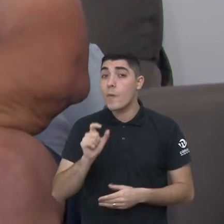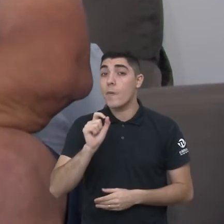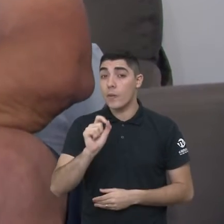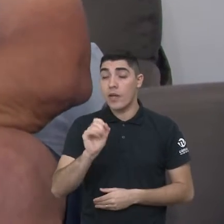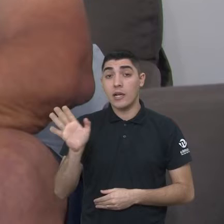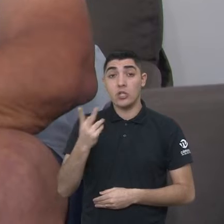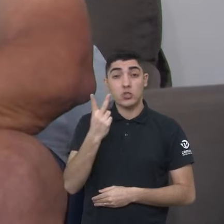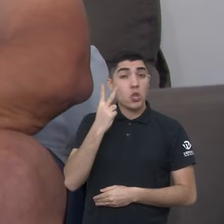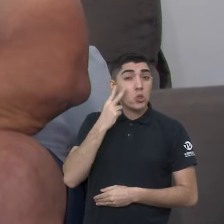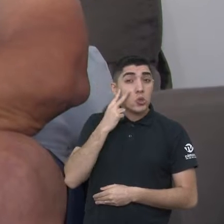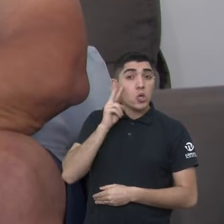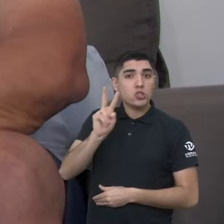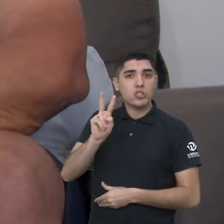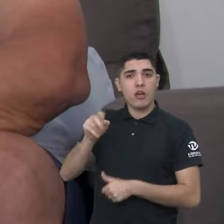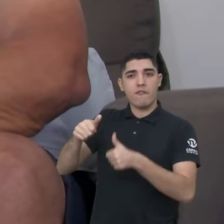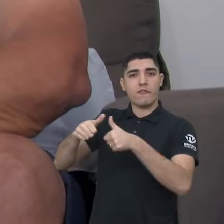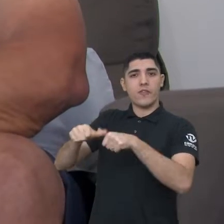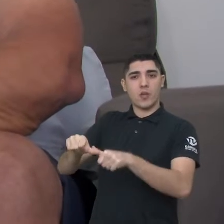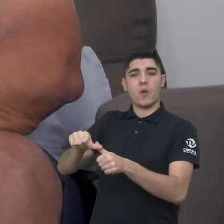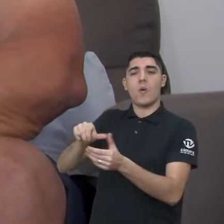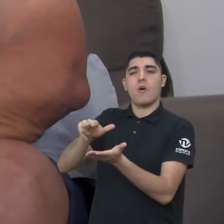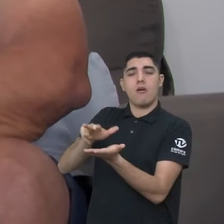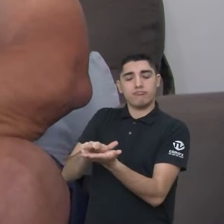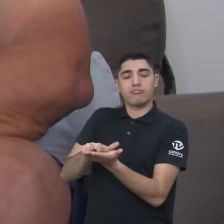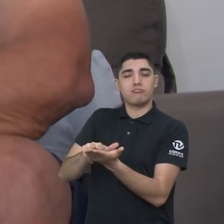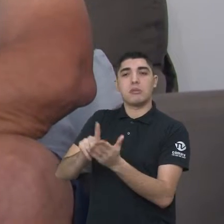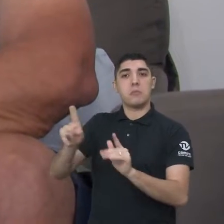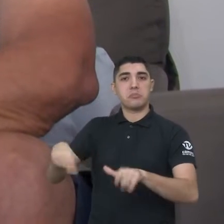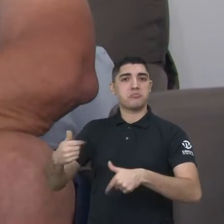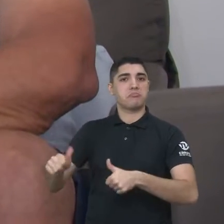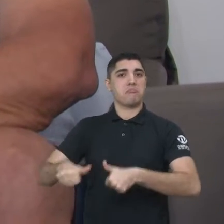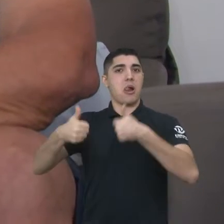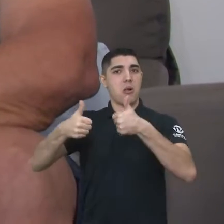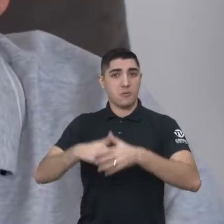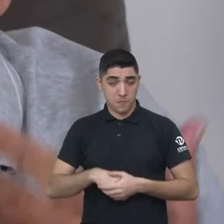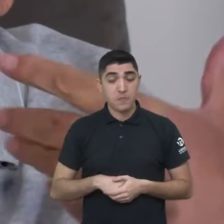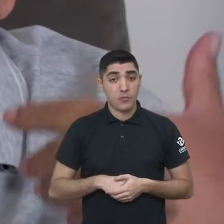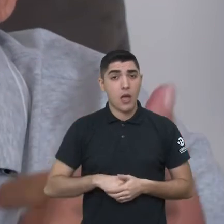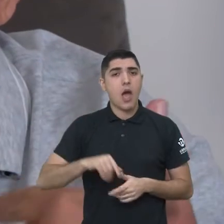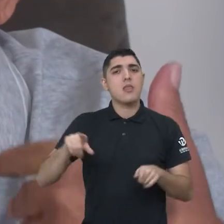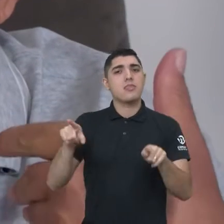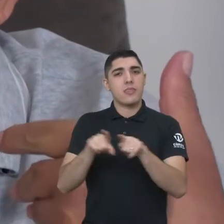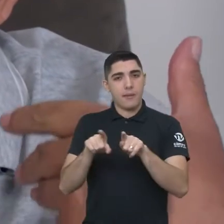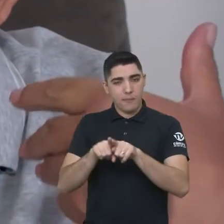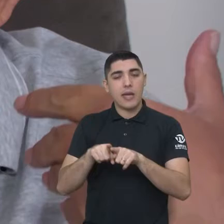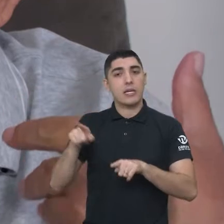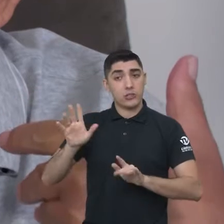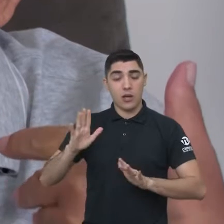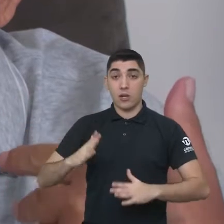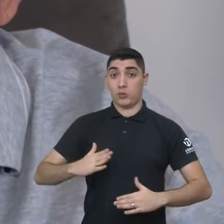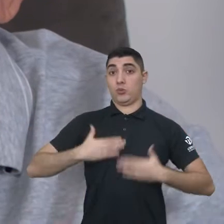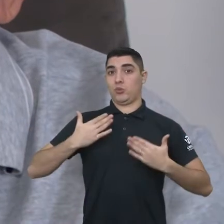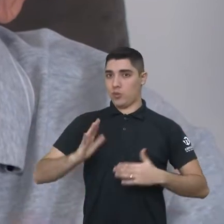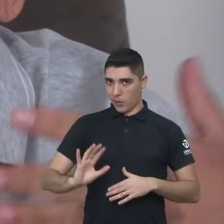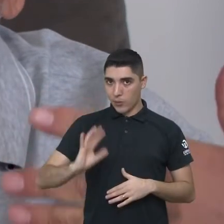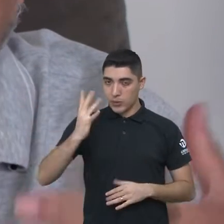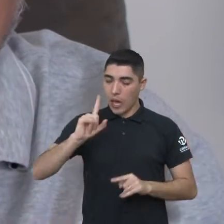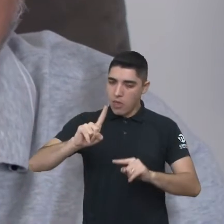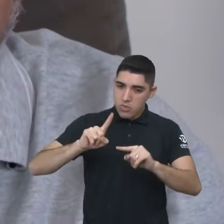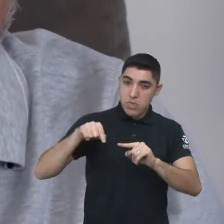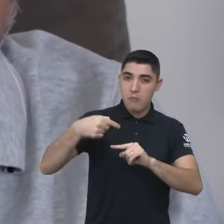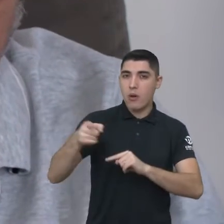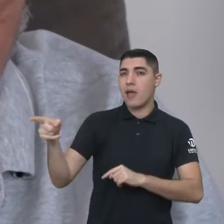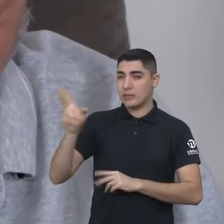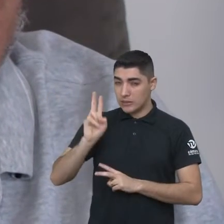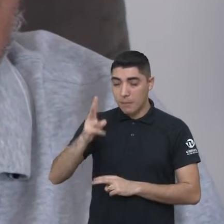vez bastaram 2 dias de repouso para ele se sentir bem novamente. Mesmo depois de passado o susto, ele ainda